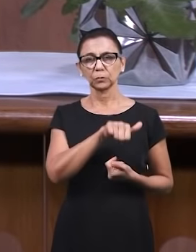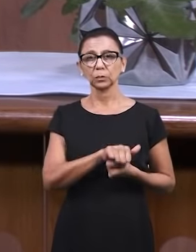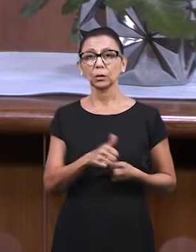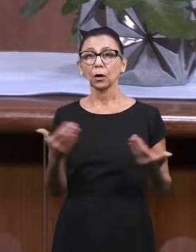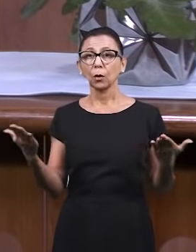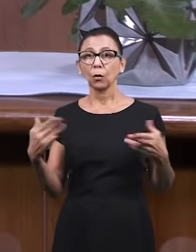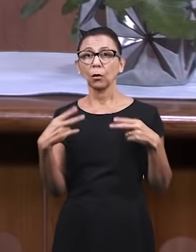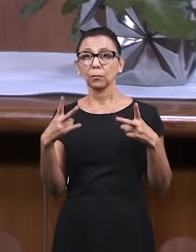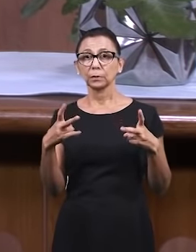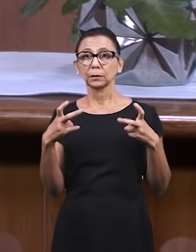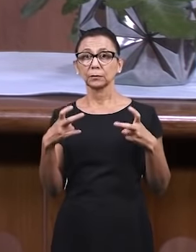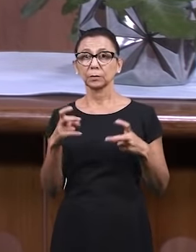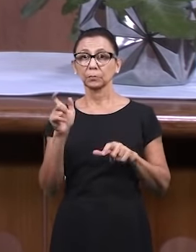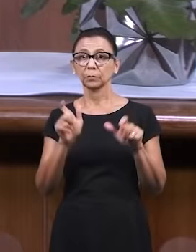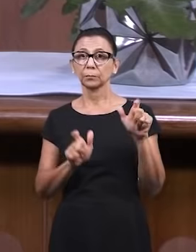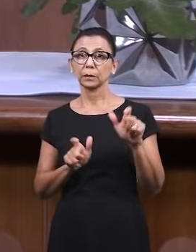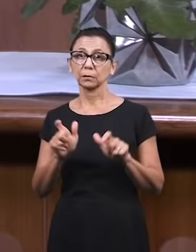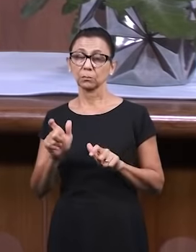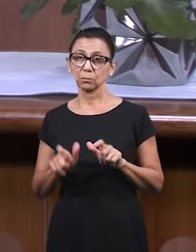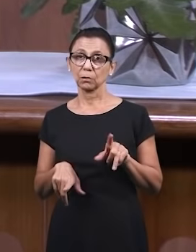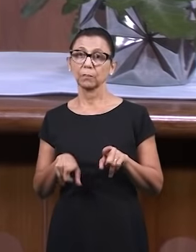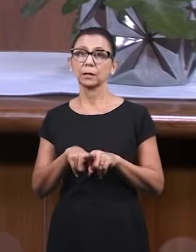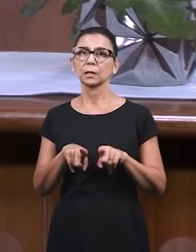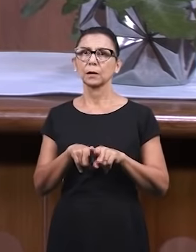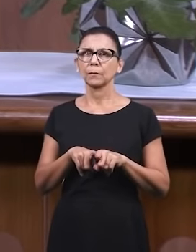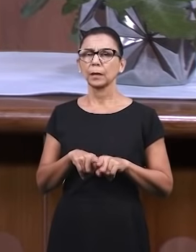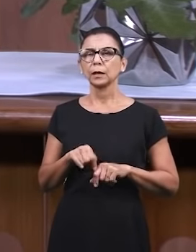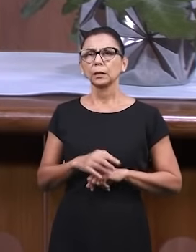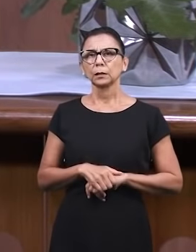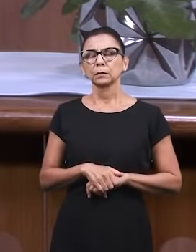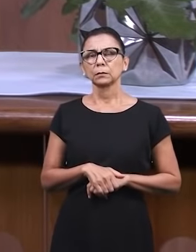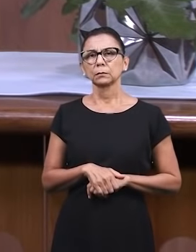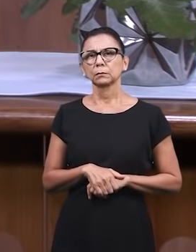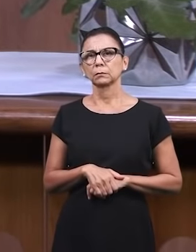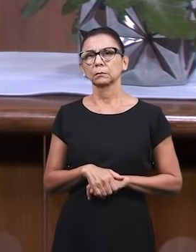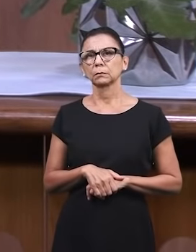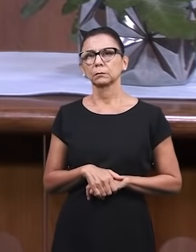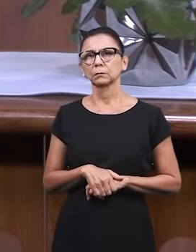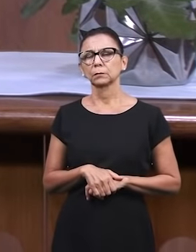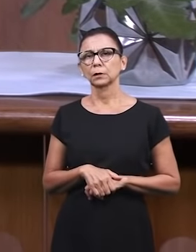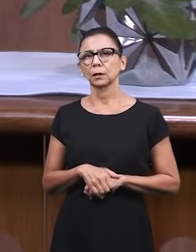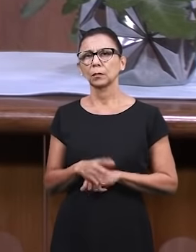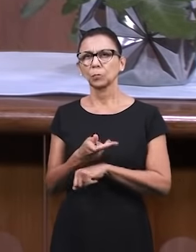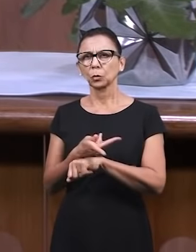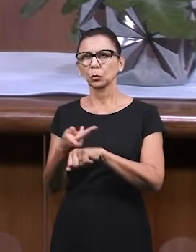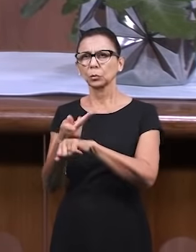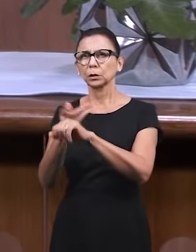vemos hoje as pessoas também buscando o Senhor Jesus para esta vida.